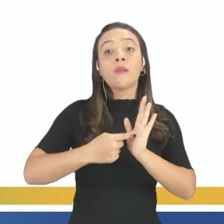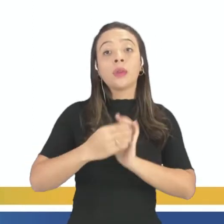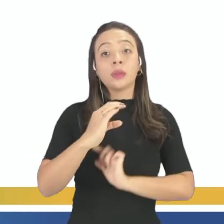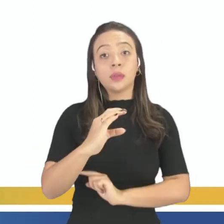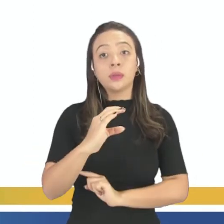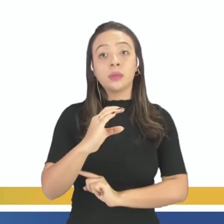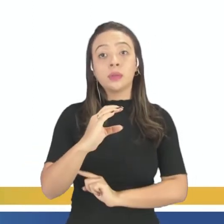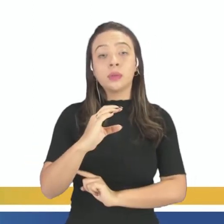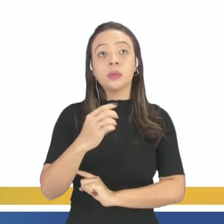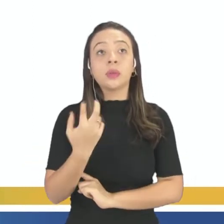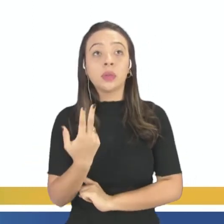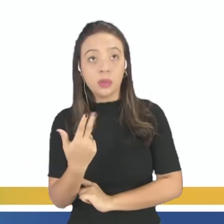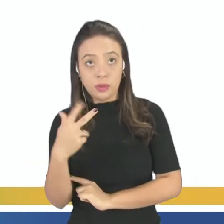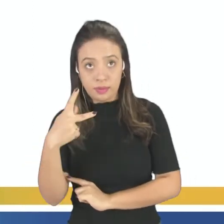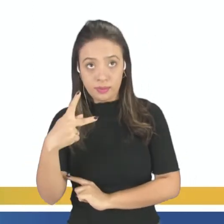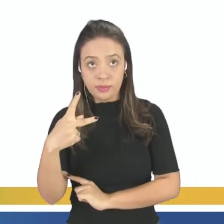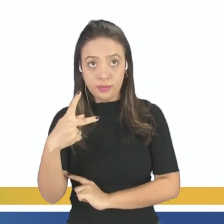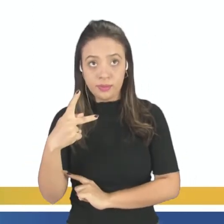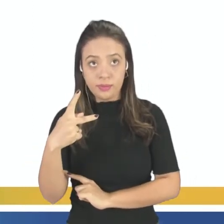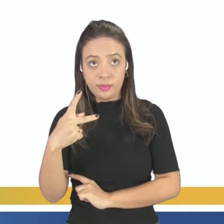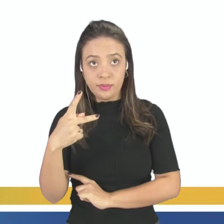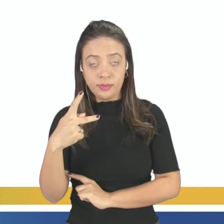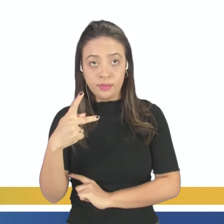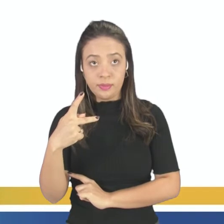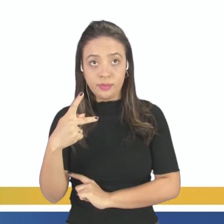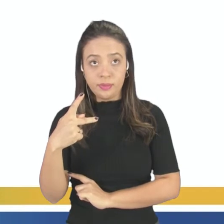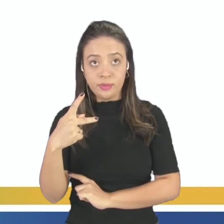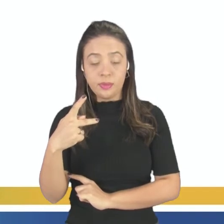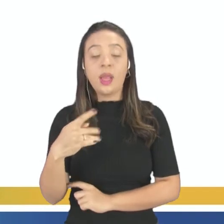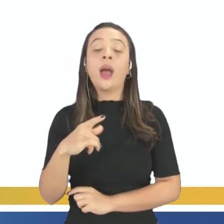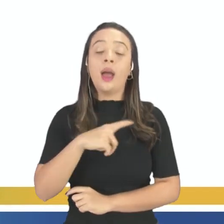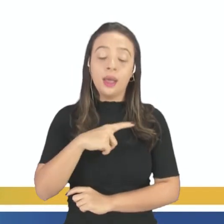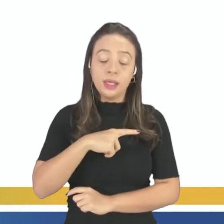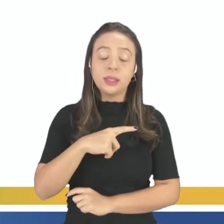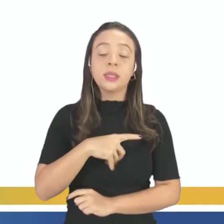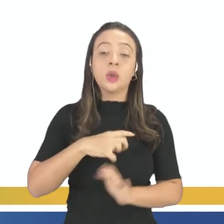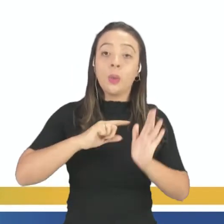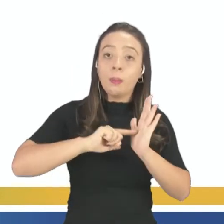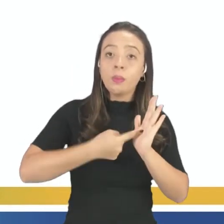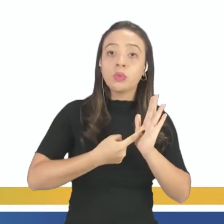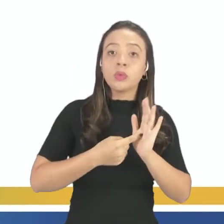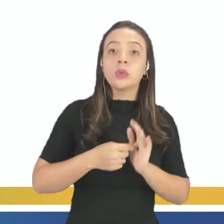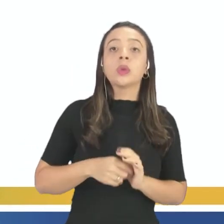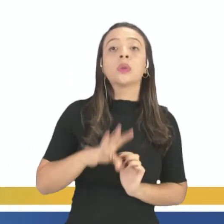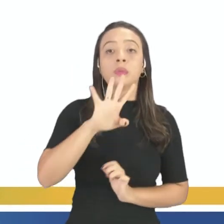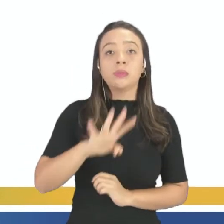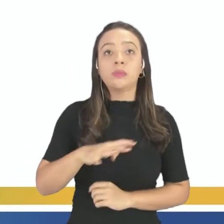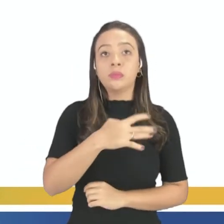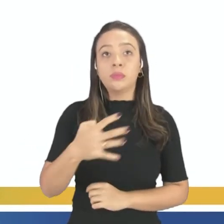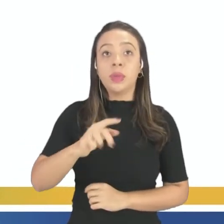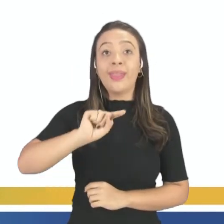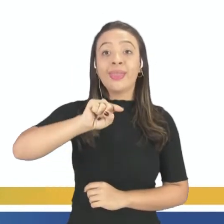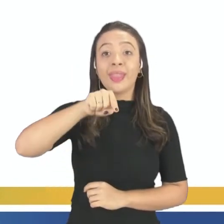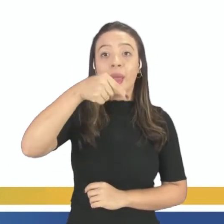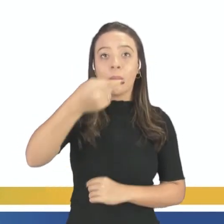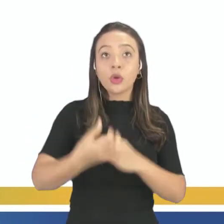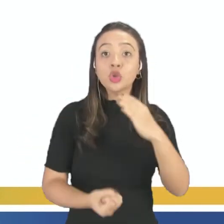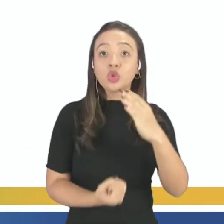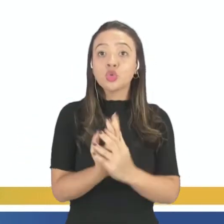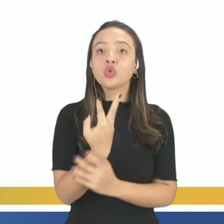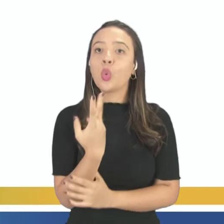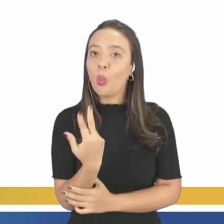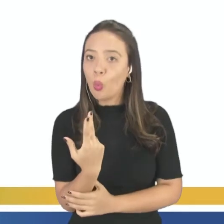C igual a P, e aí nós vamos ter uma multiplicação de matriz e em seguida nós teremos uma